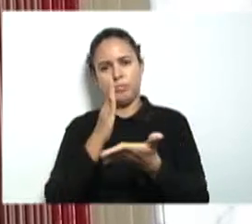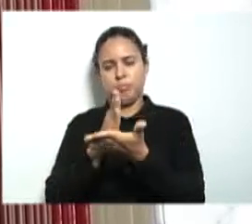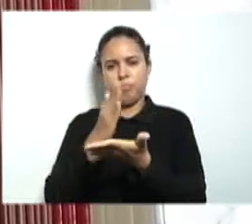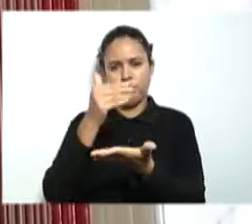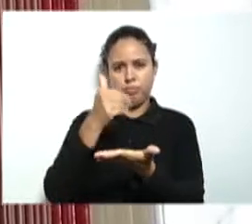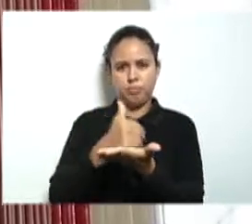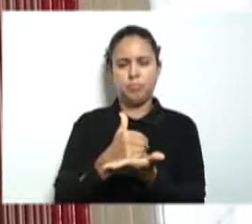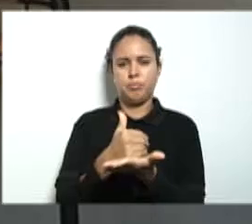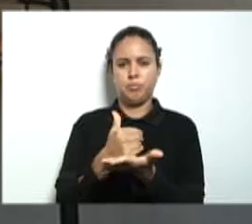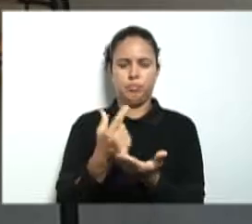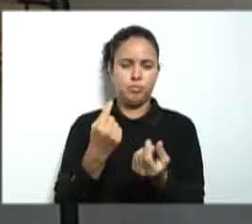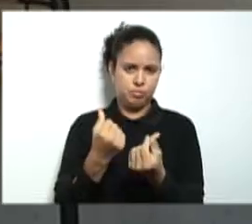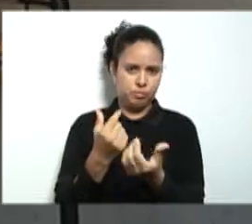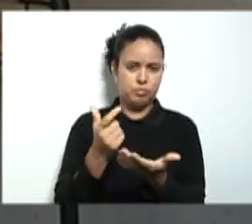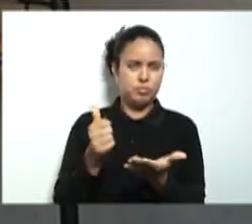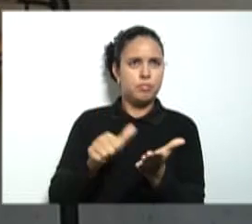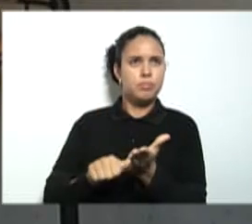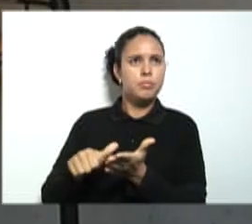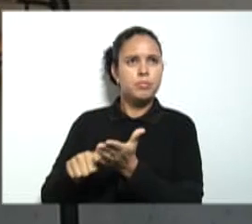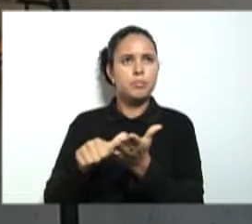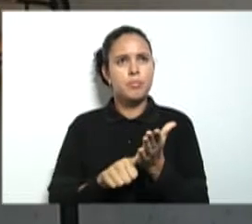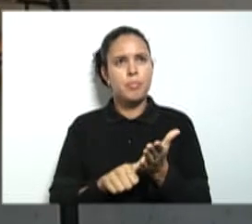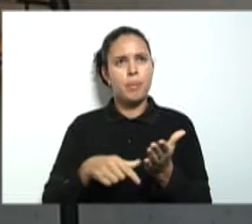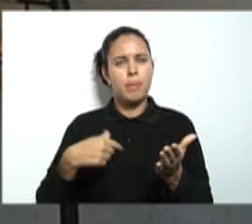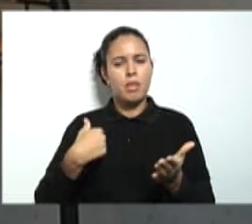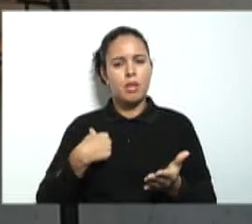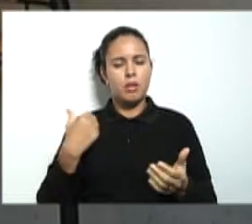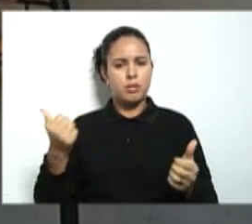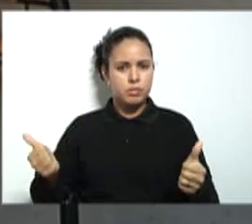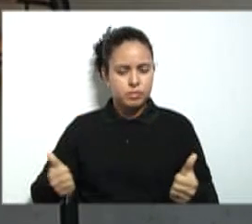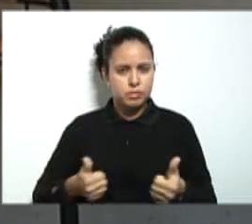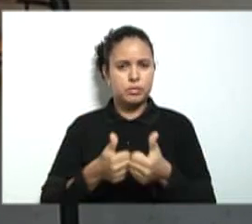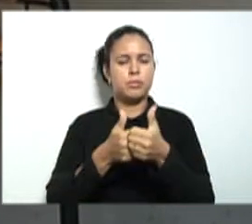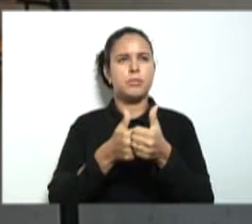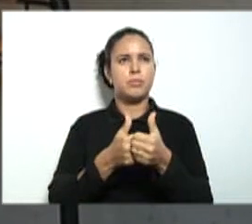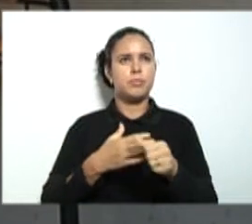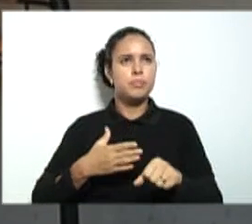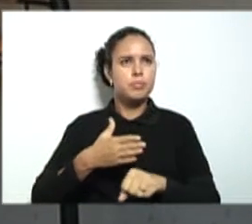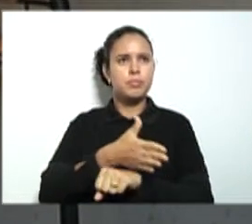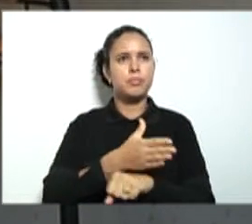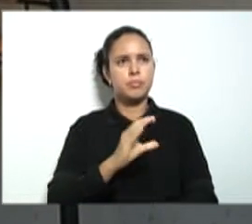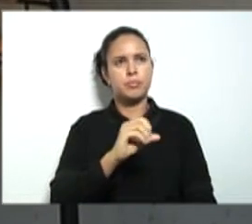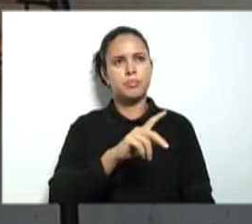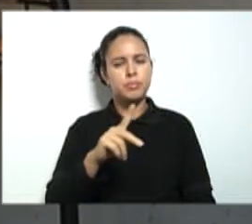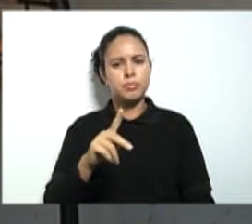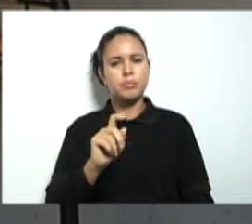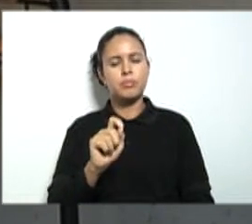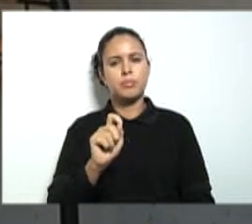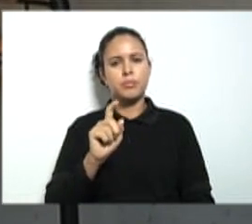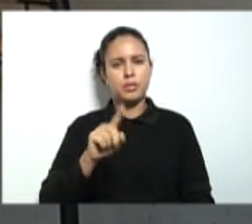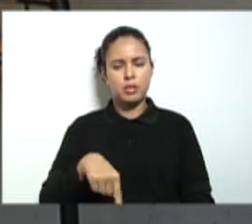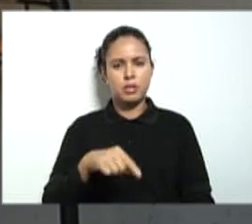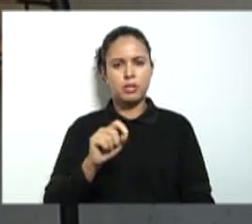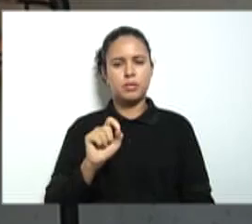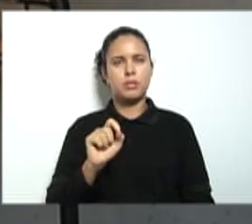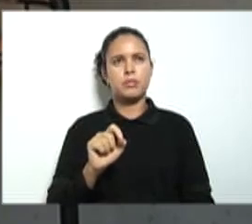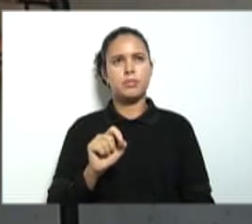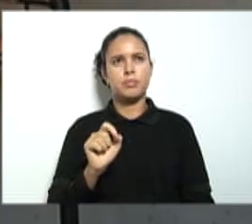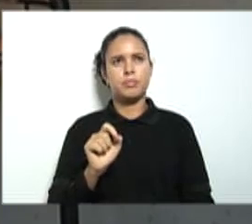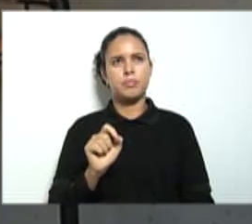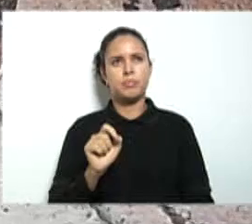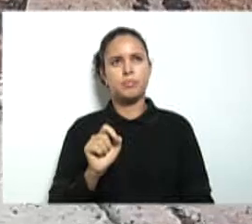os cooperados. O que mudou depois que eu fiz parte que eu entrei na cooperativa foi que eu saí de um pavilhão